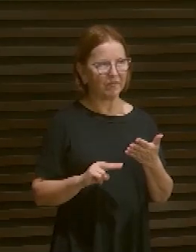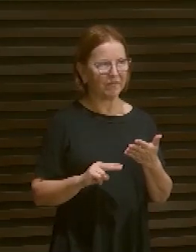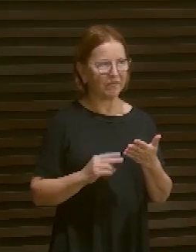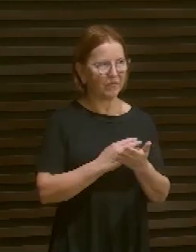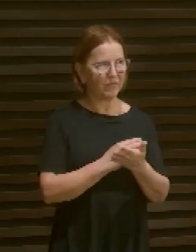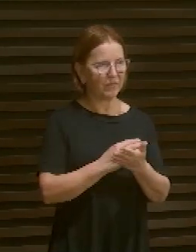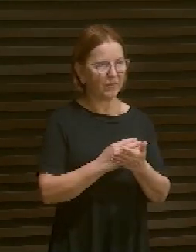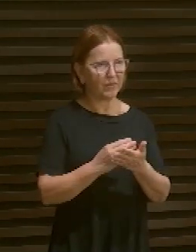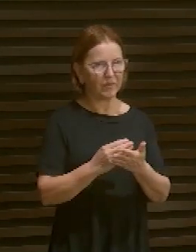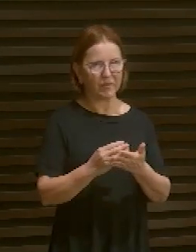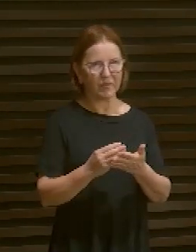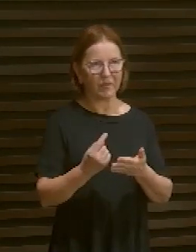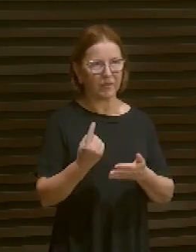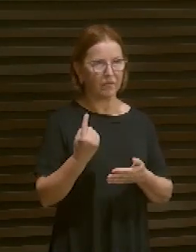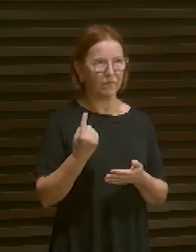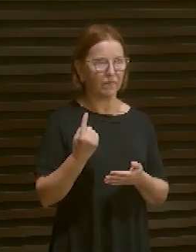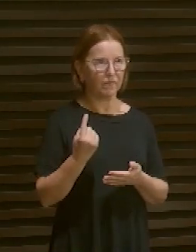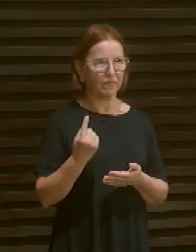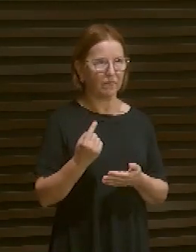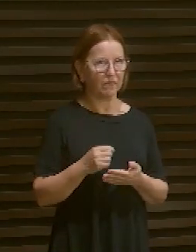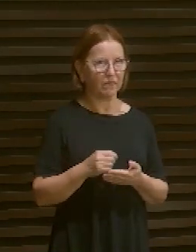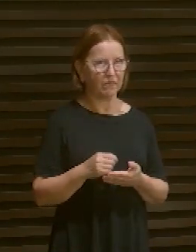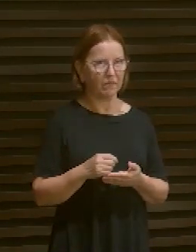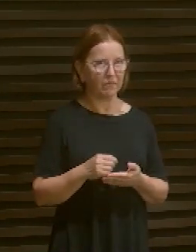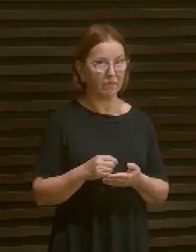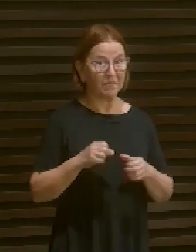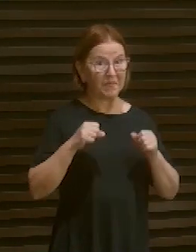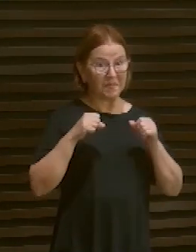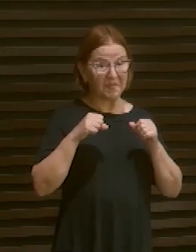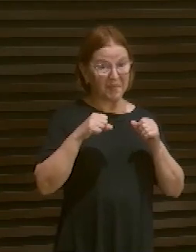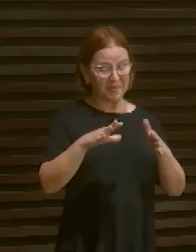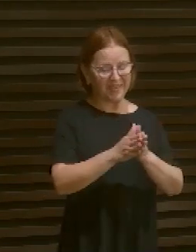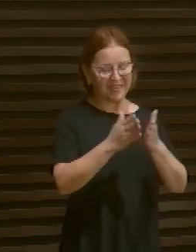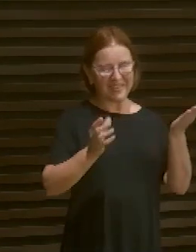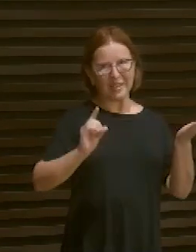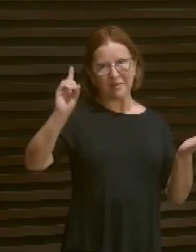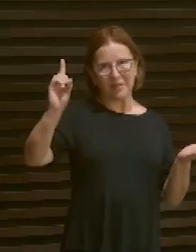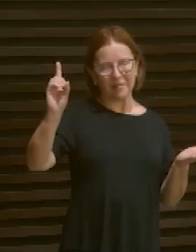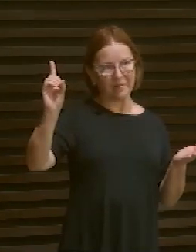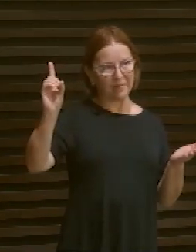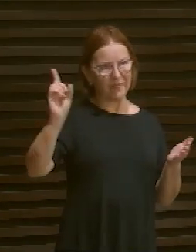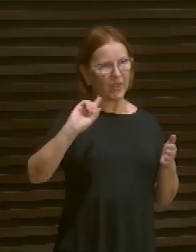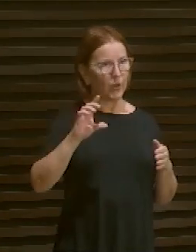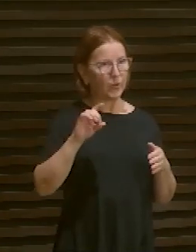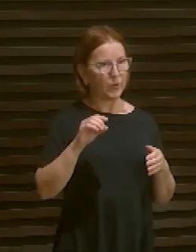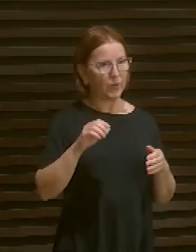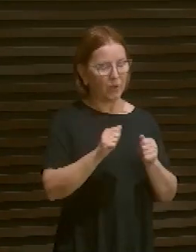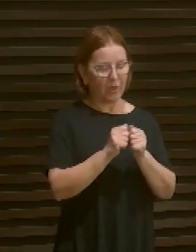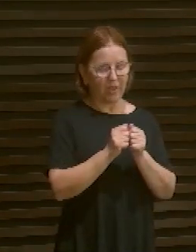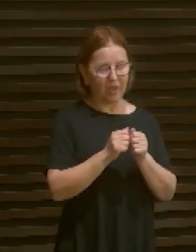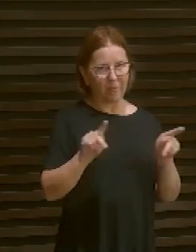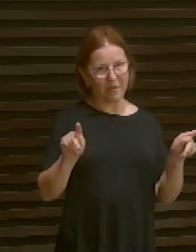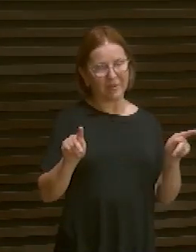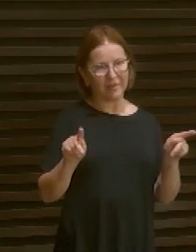começando com uma das bênçãos da Bíblia. Não é só do Apocalipse. No livro de Apocalipse